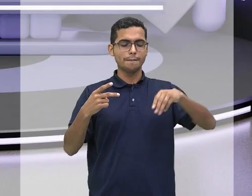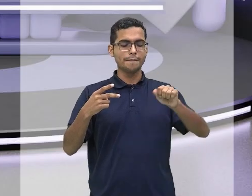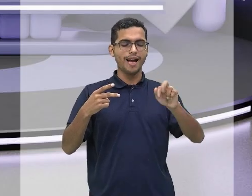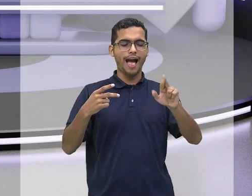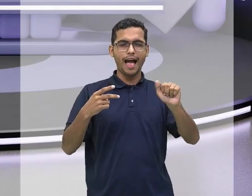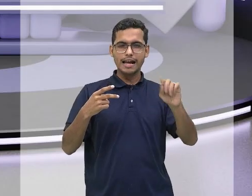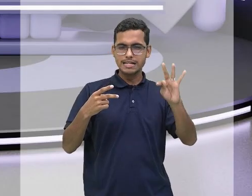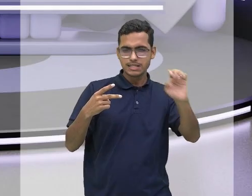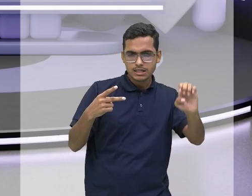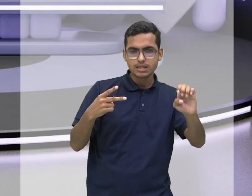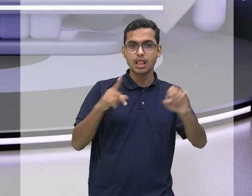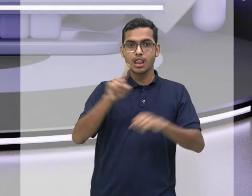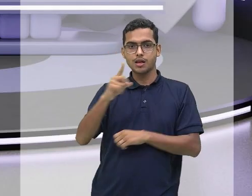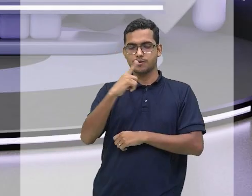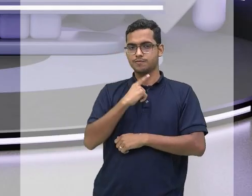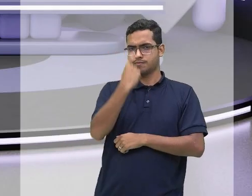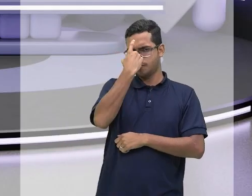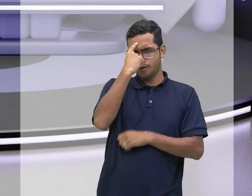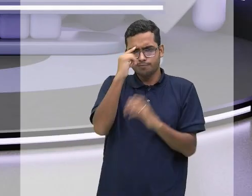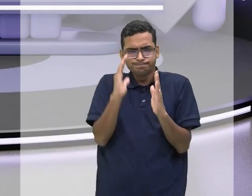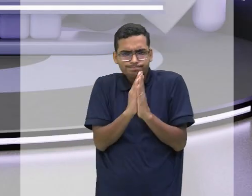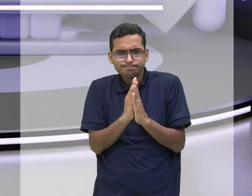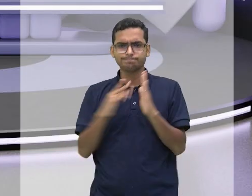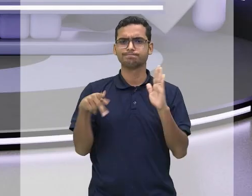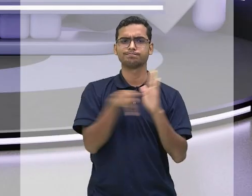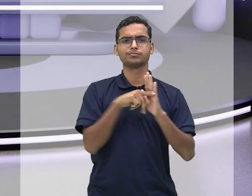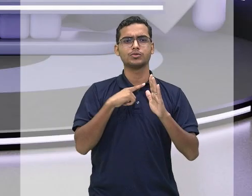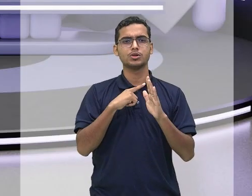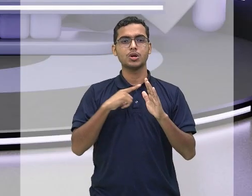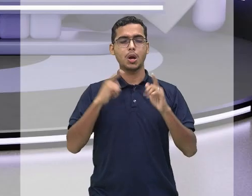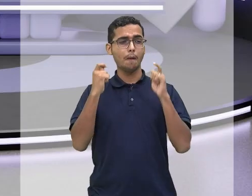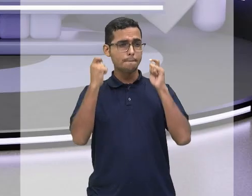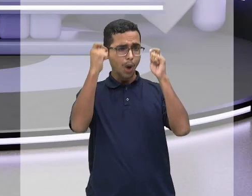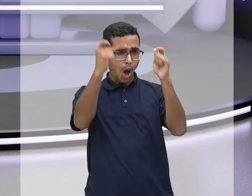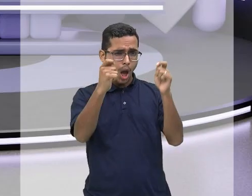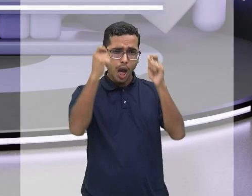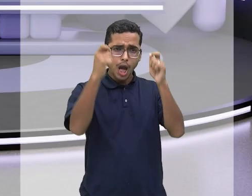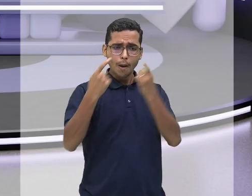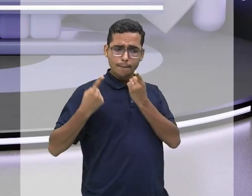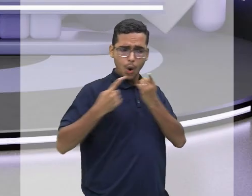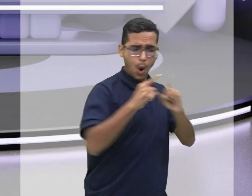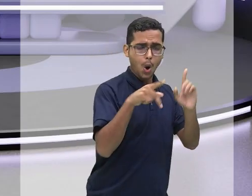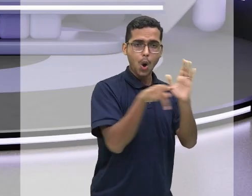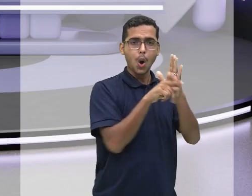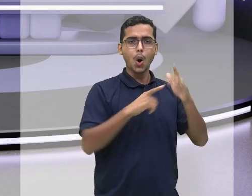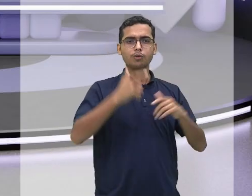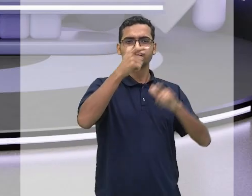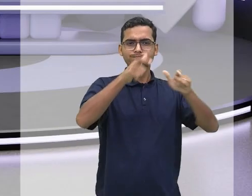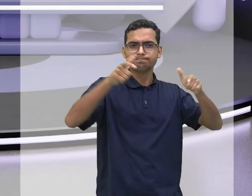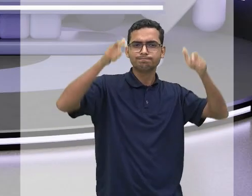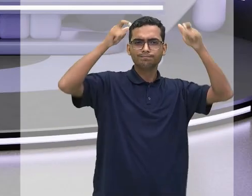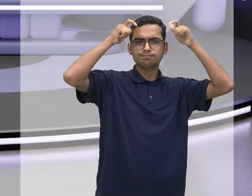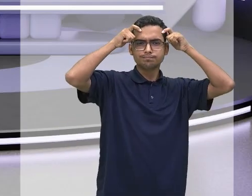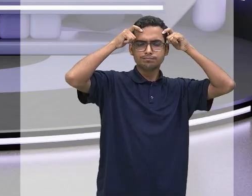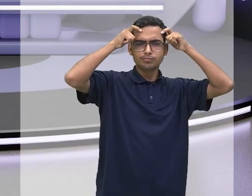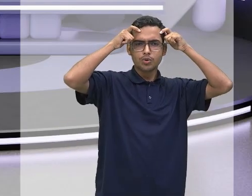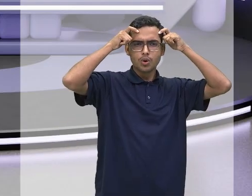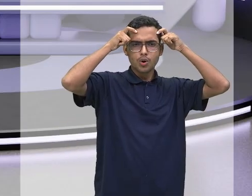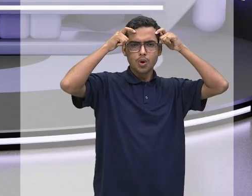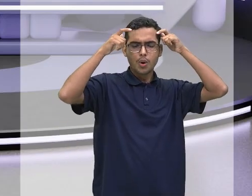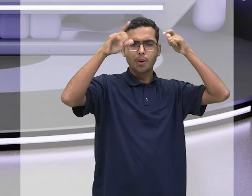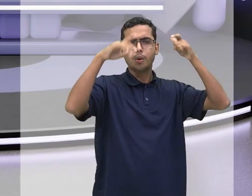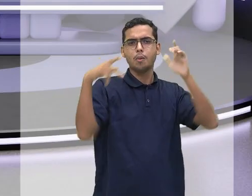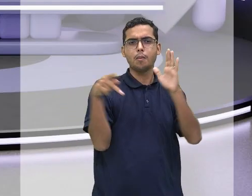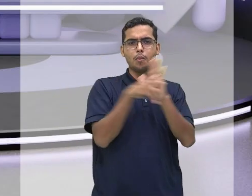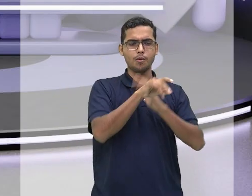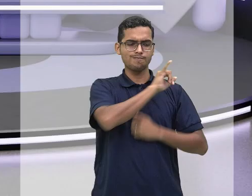protestava contra a questão do Império Britânico com a não violência, né? Mas pensa também a questão de ajudar os